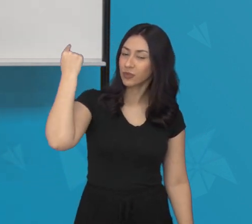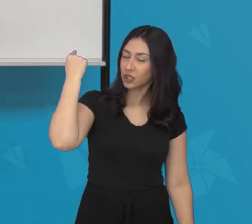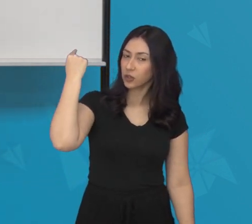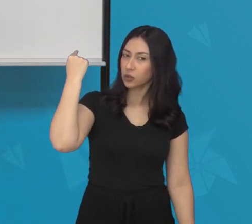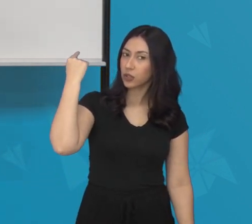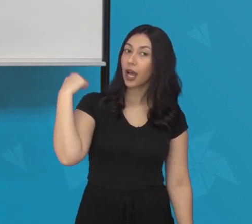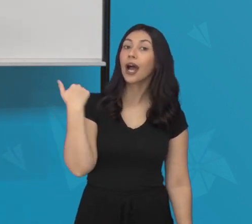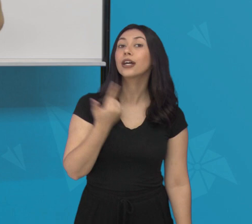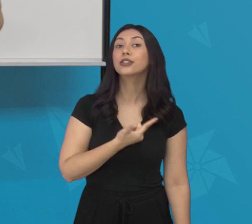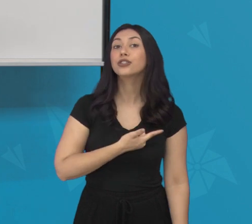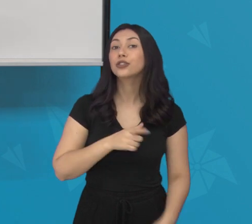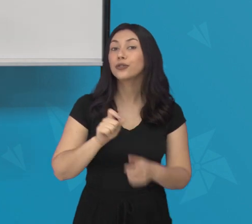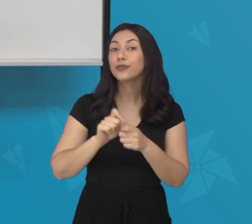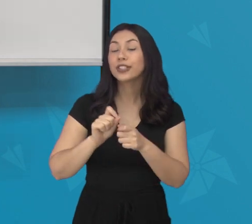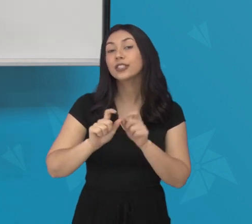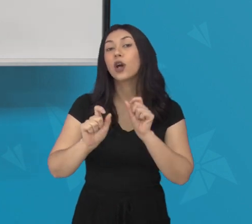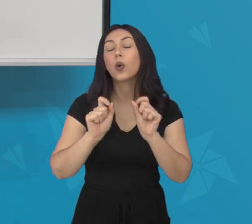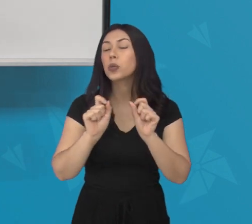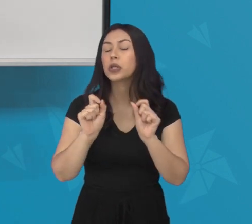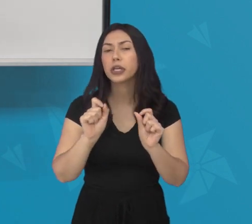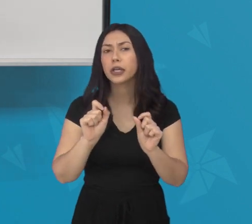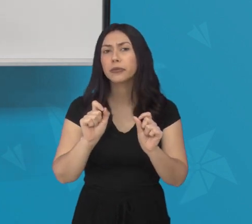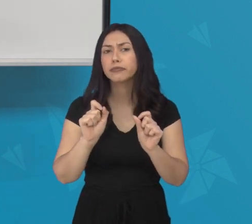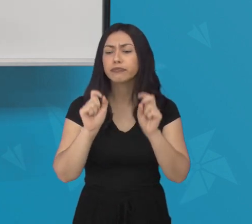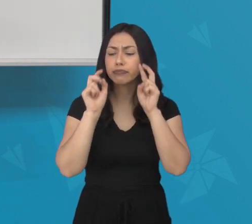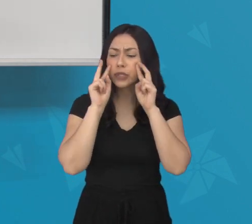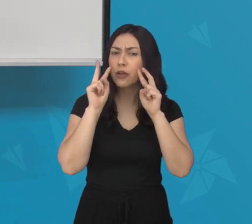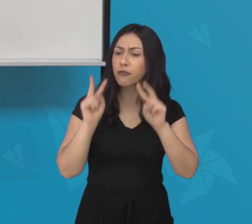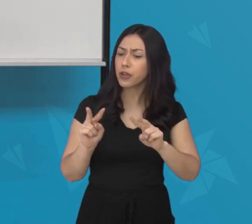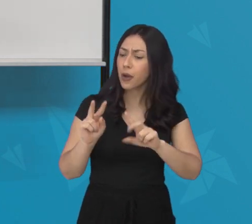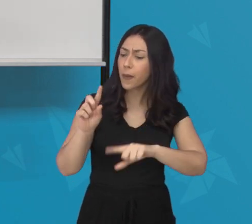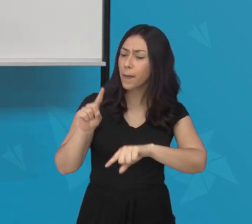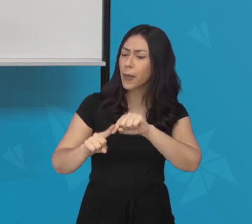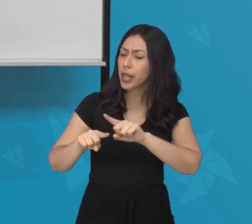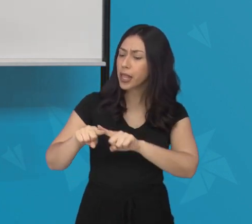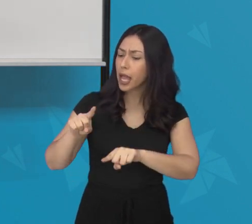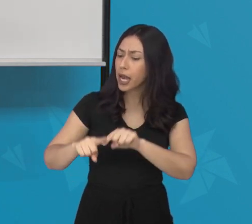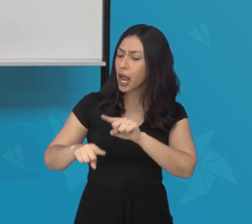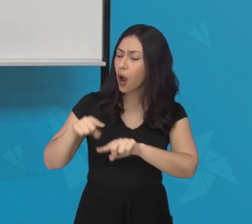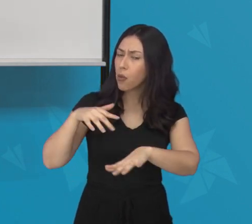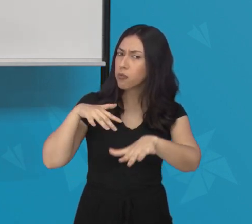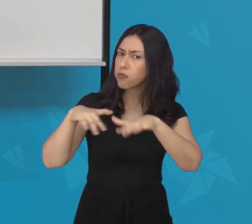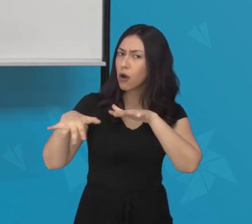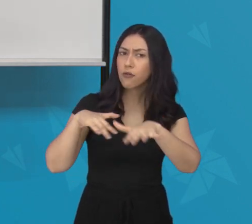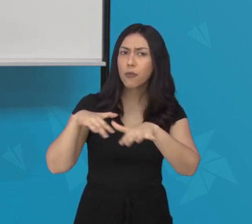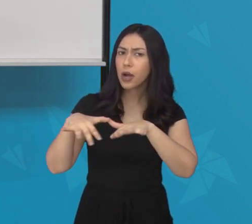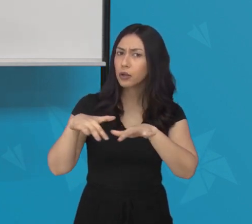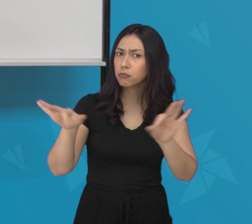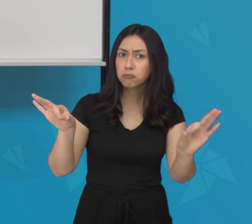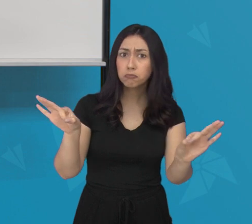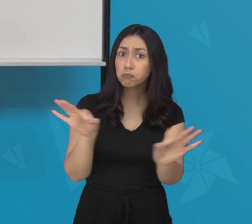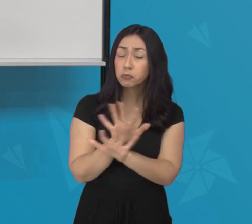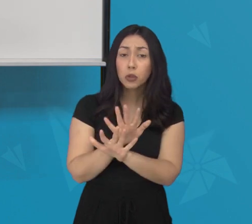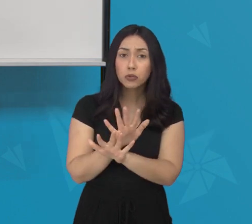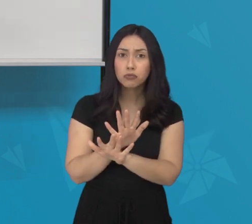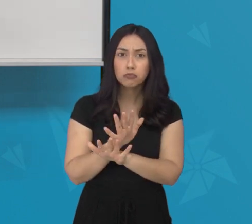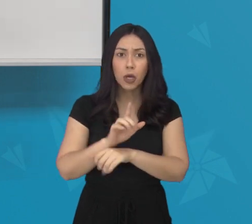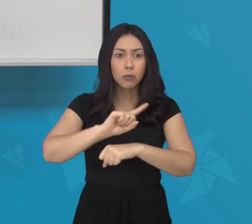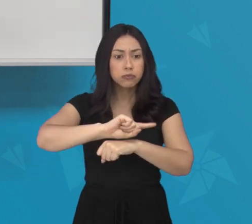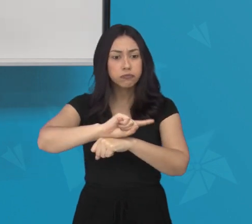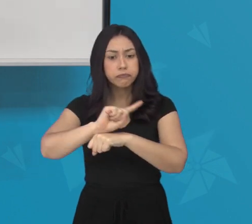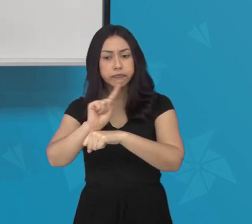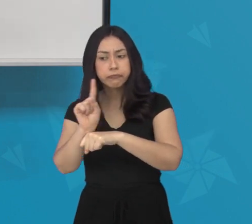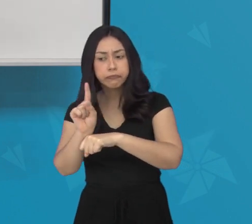gente fazia? A gente apenas assumia que aquele corpo estava em movimento. A gente apenas assumia que ele aumentava, diminuía